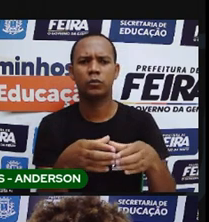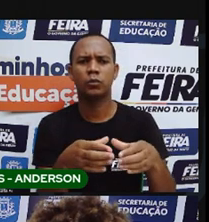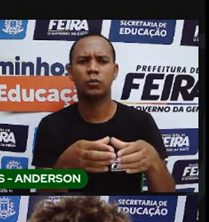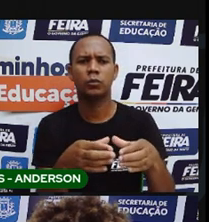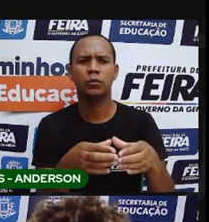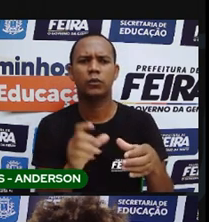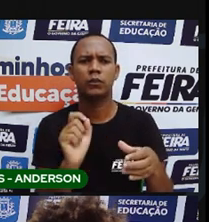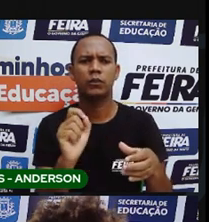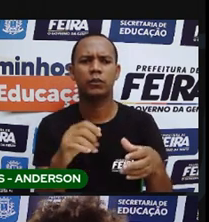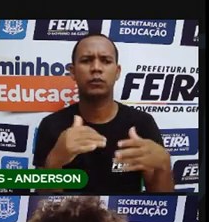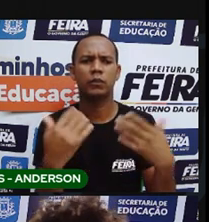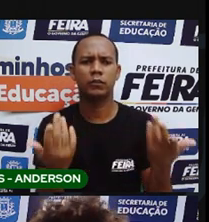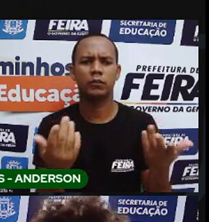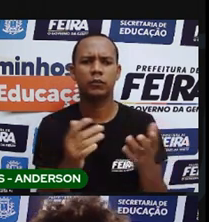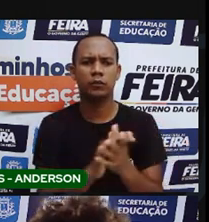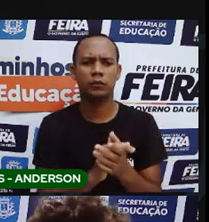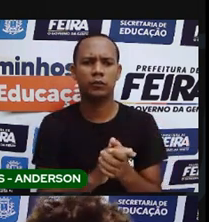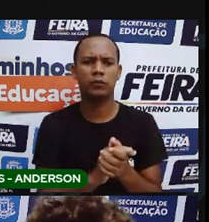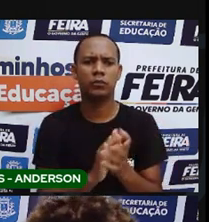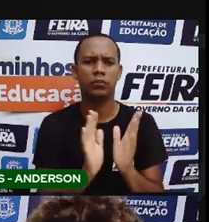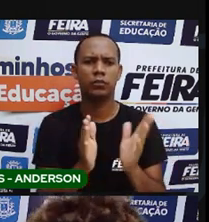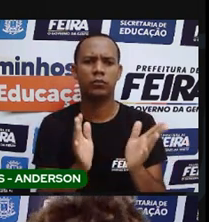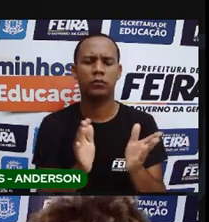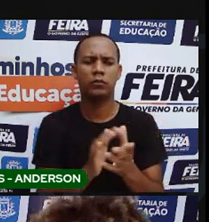povos, na verdade, que